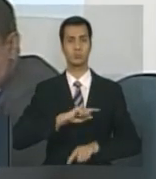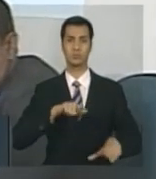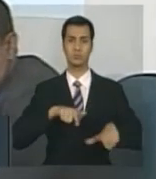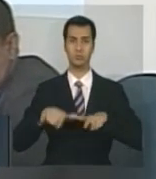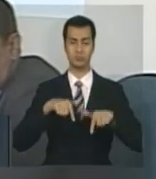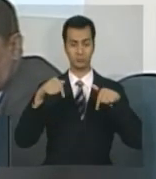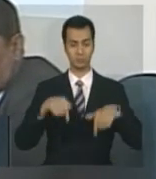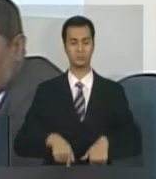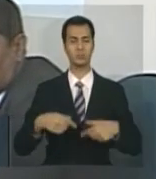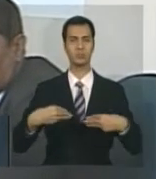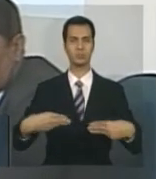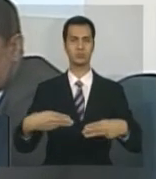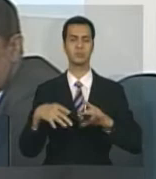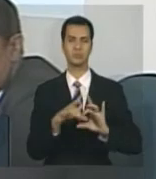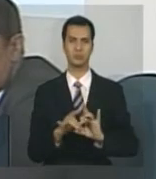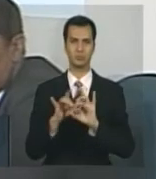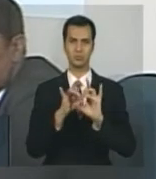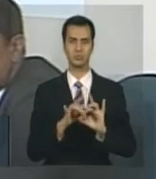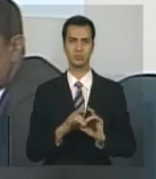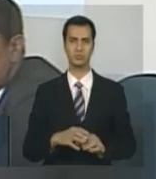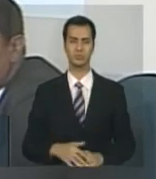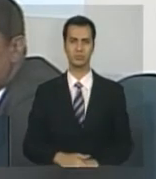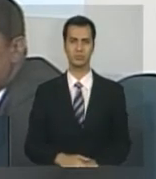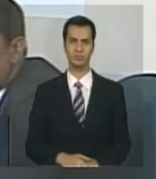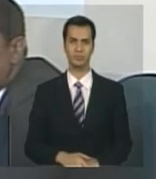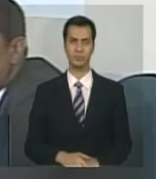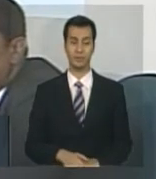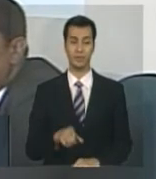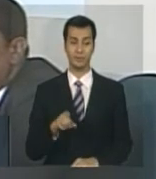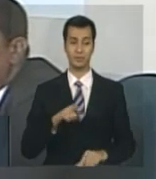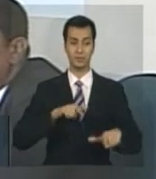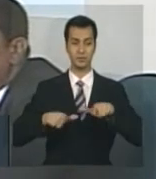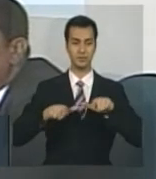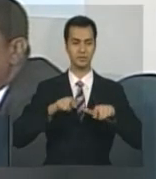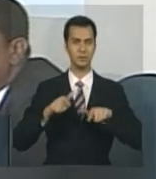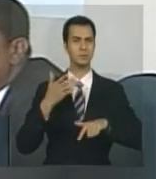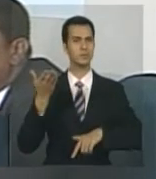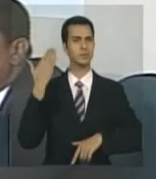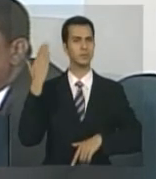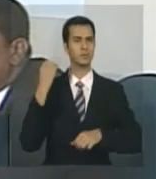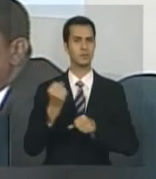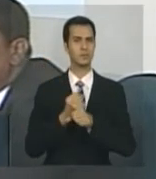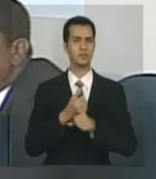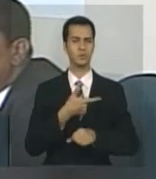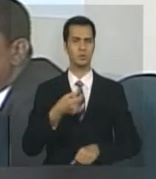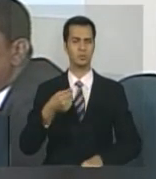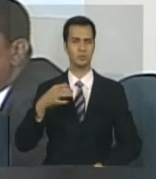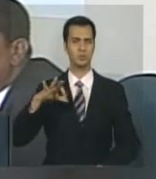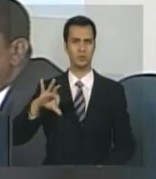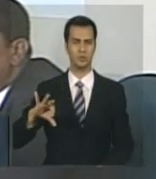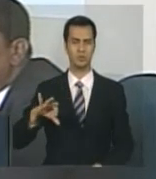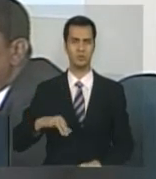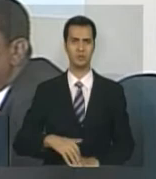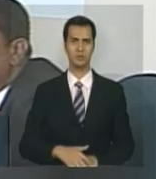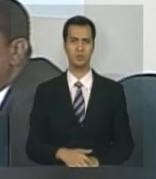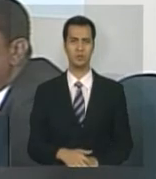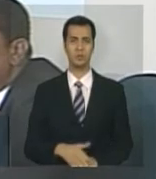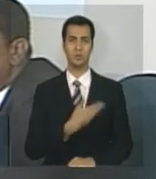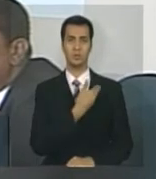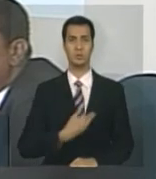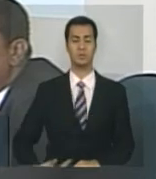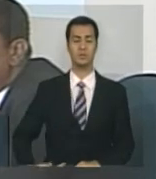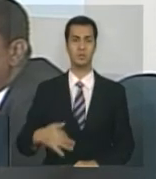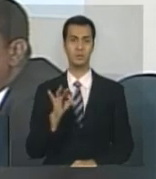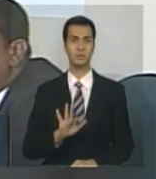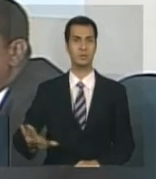nós trabalhamos aqui no Ministério da Integração. Apesar de que essa ação, lá atrás, em 2009, o governo federal